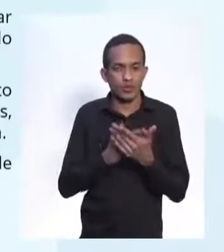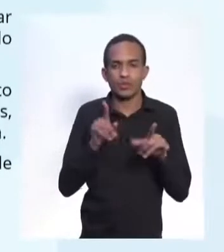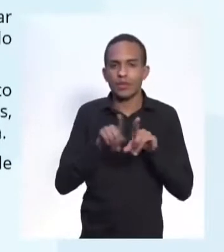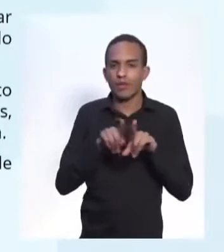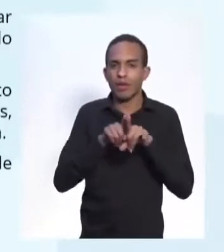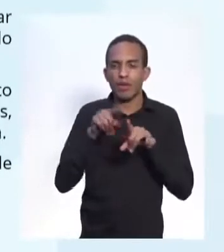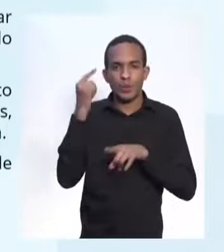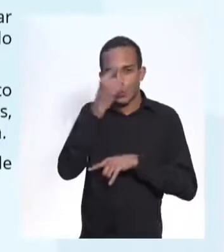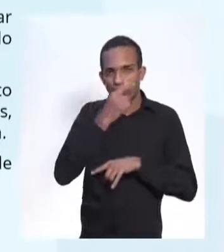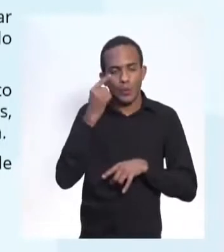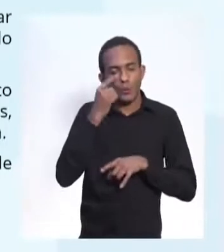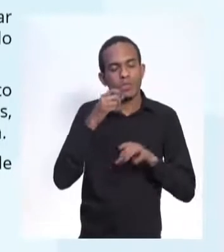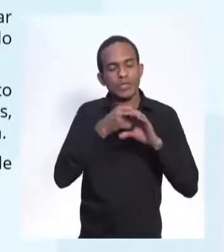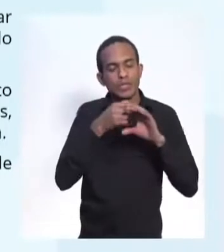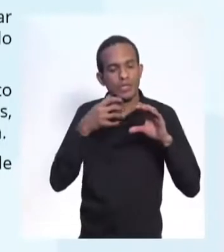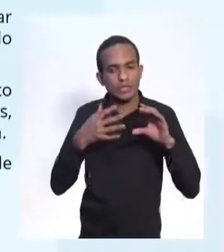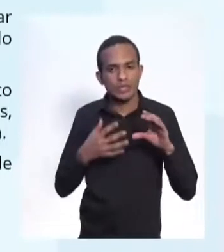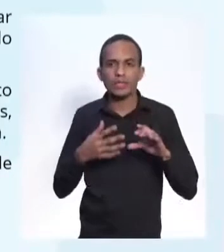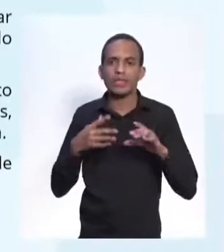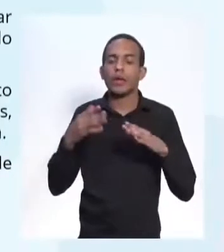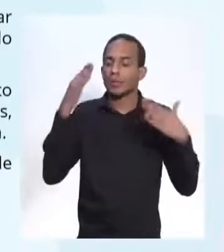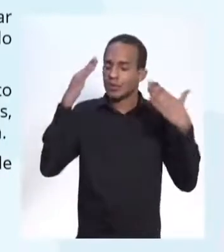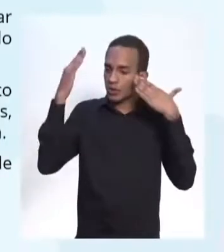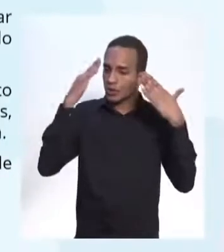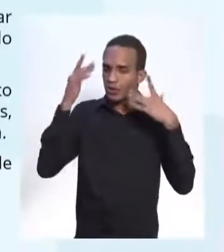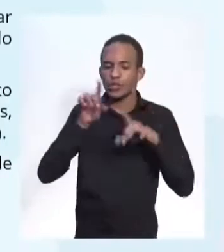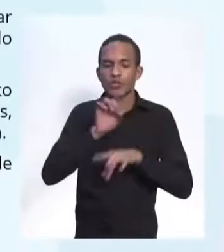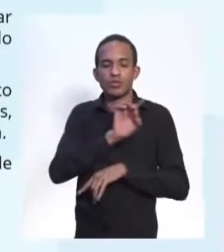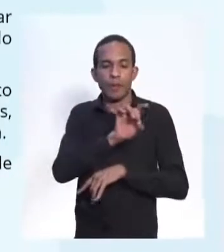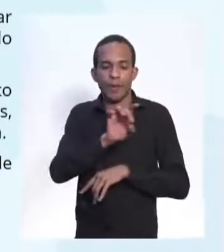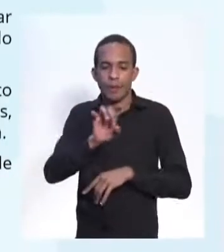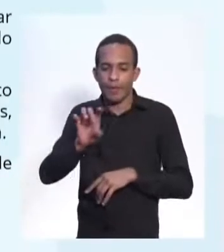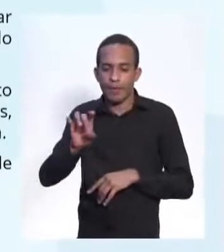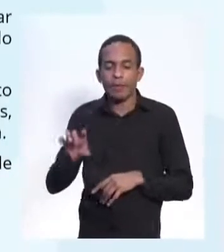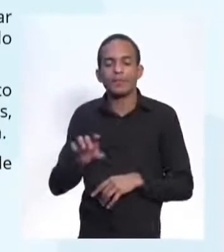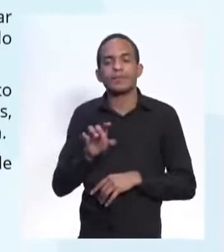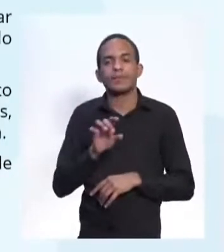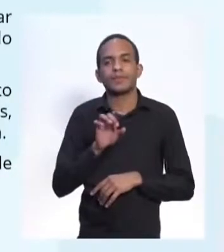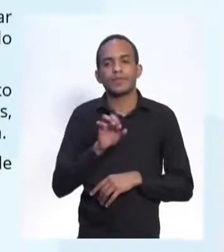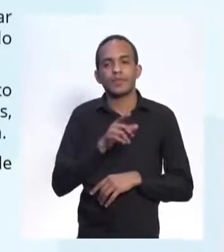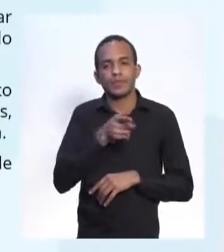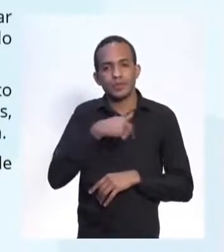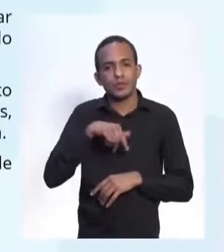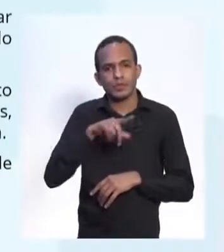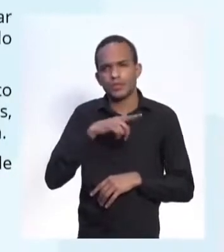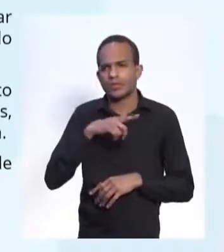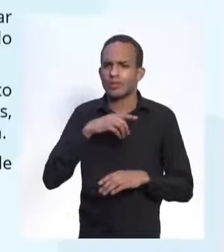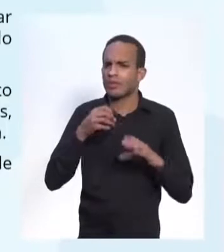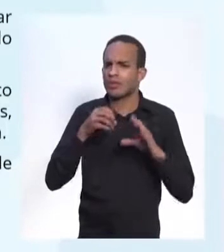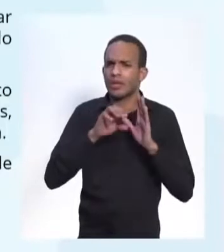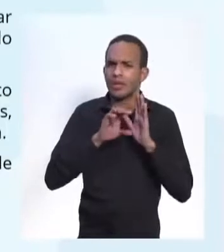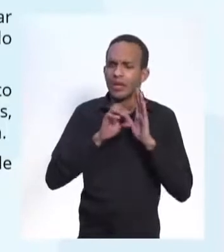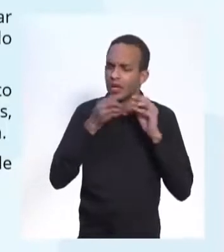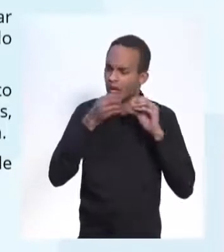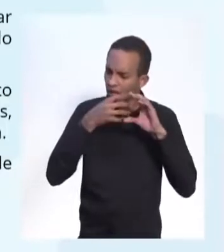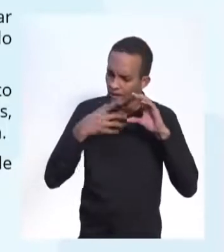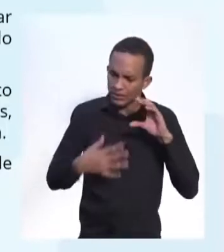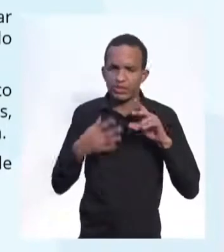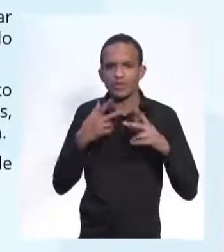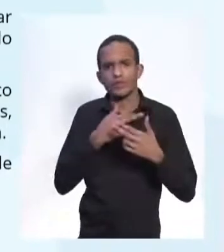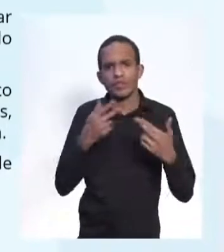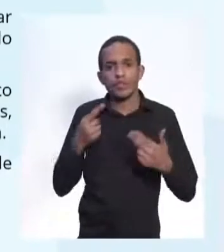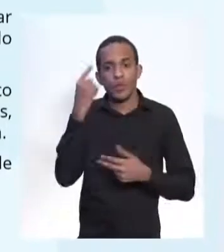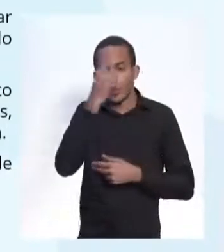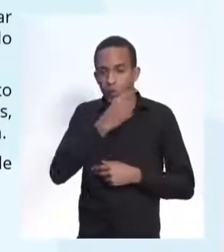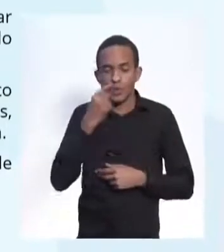face, características físicas e psicológicas únicas de cada indivíduo. Cada um de nós tem a nossa característica, apontando o rosto